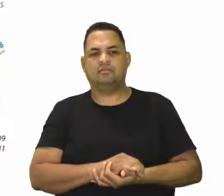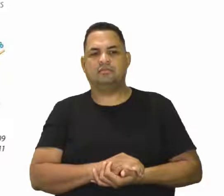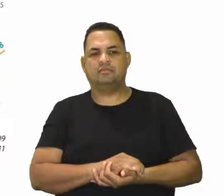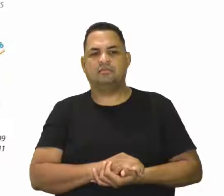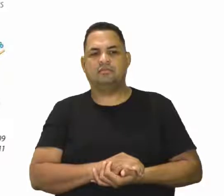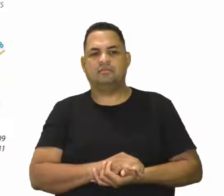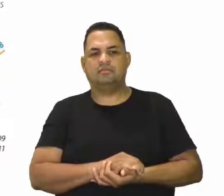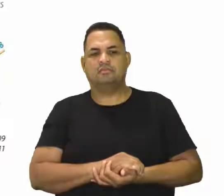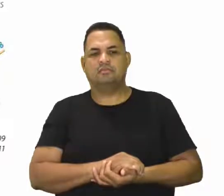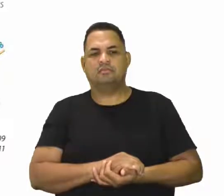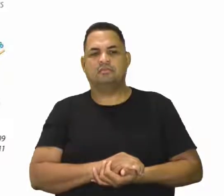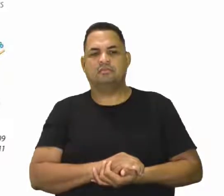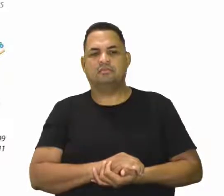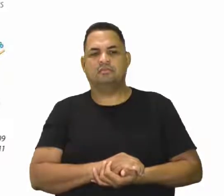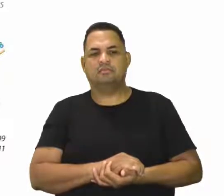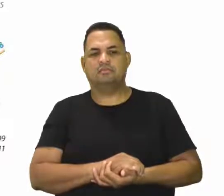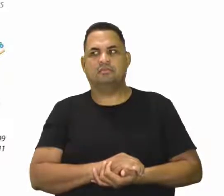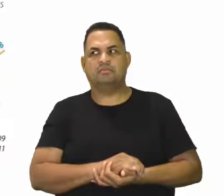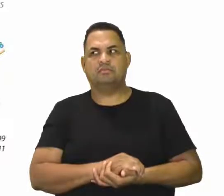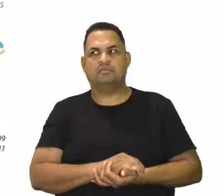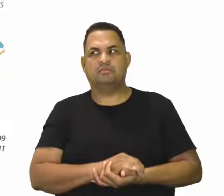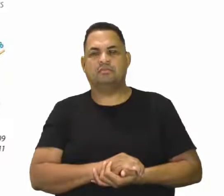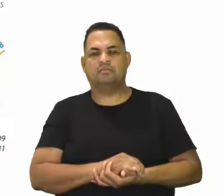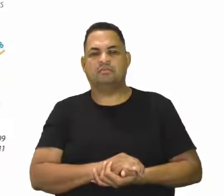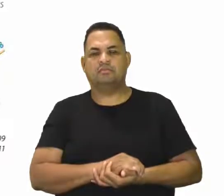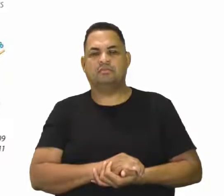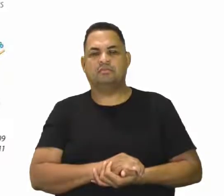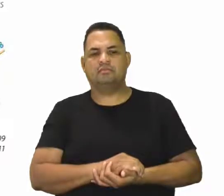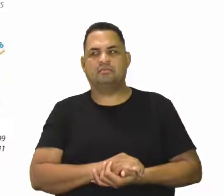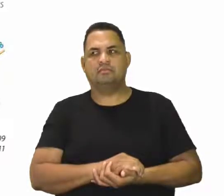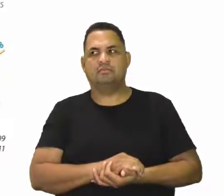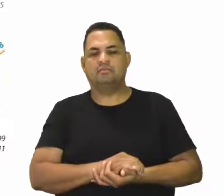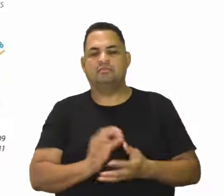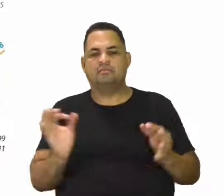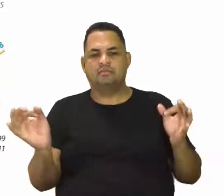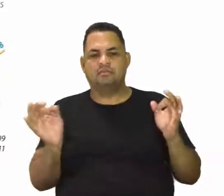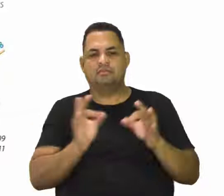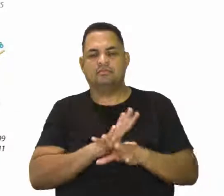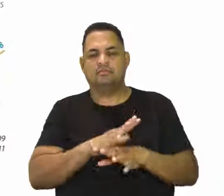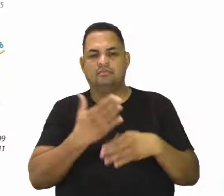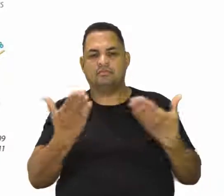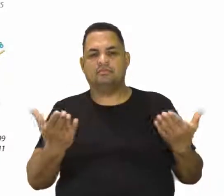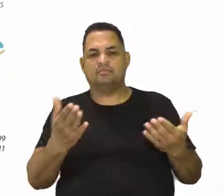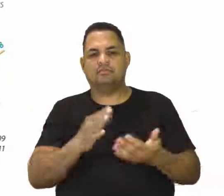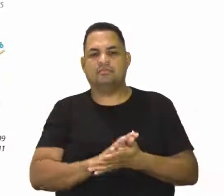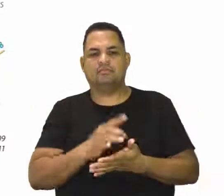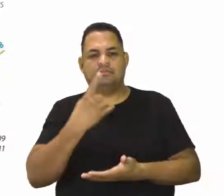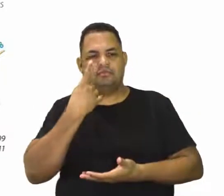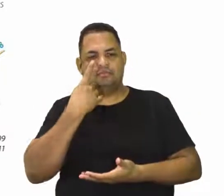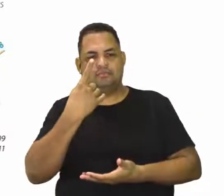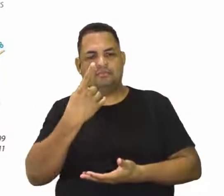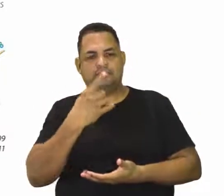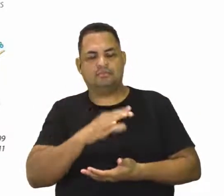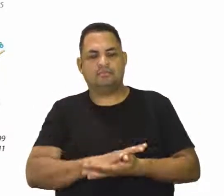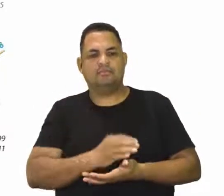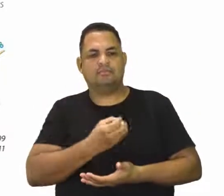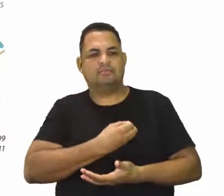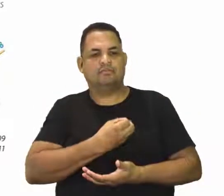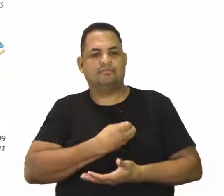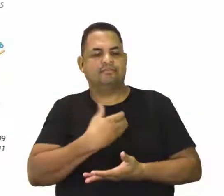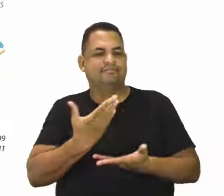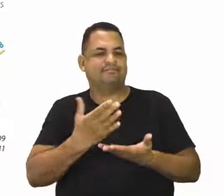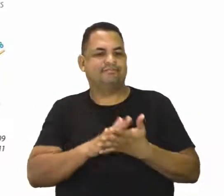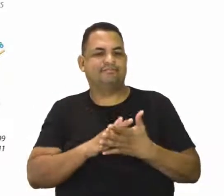caneta a aí pronto é que eu vi esses números daqui